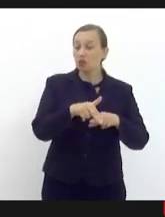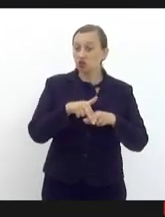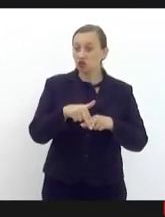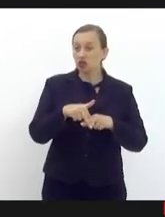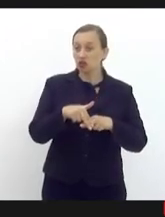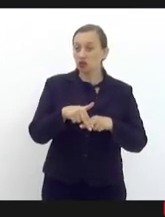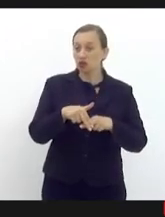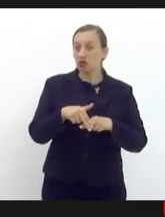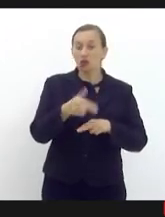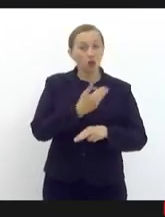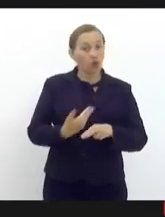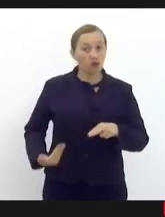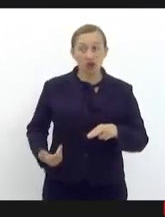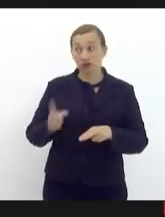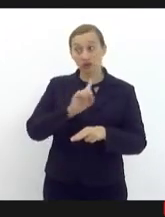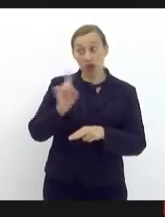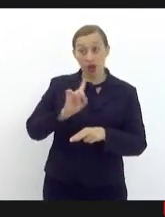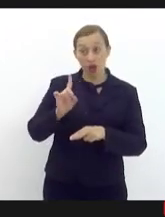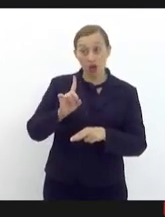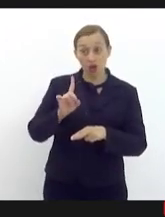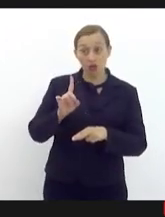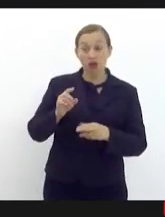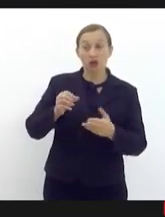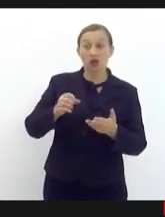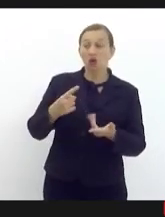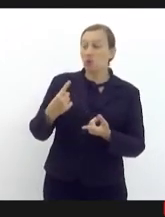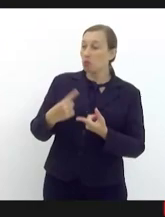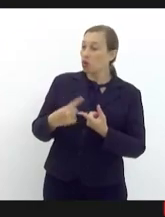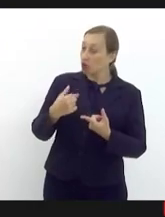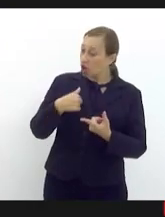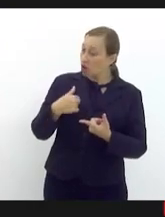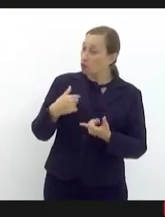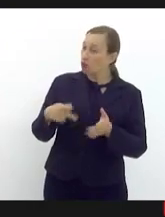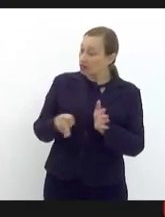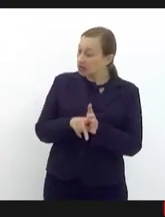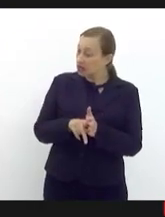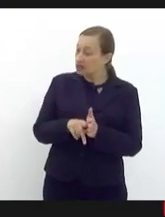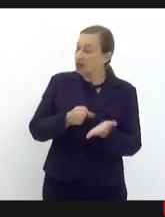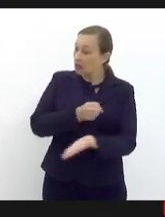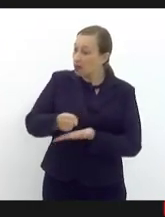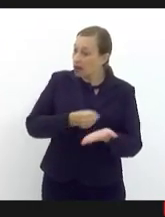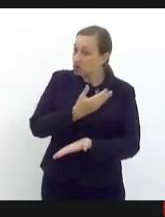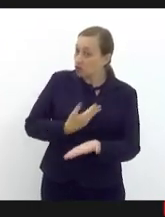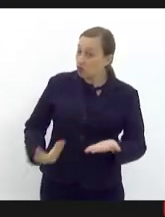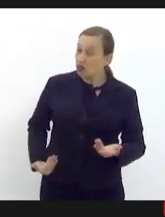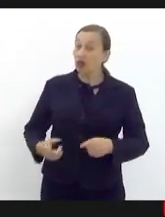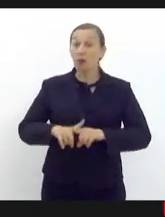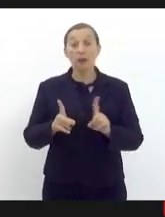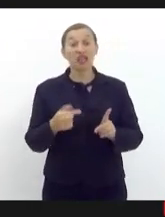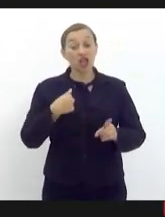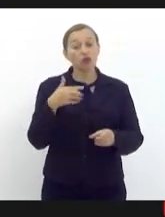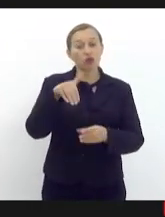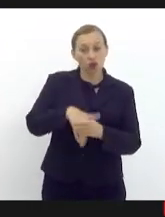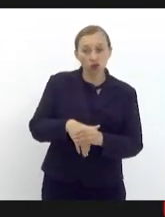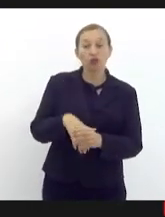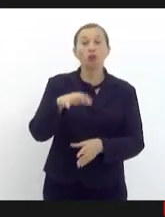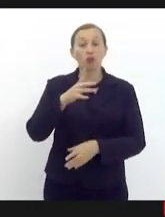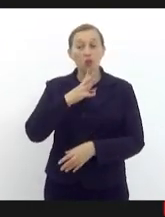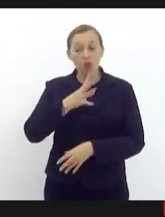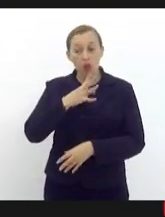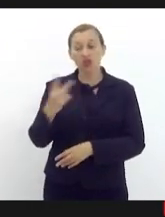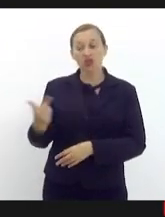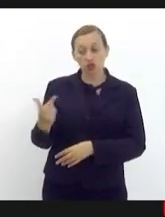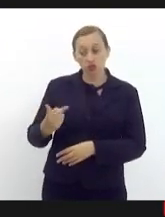a base quando precisa. Estou votando pelo caráter libado de ambos e pelas pessoas que eu conheço, tanto o Charles quanto Adolfo Konder.